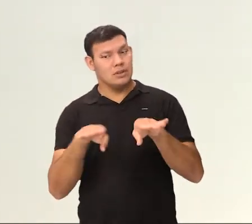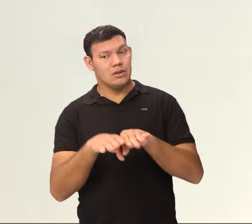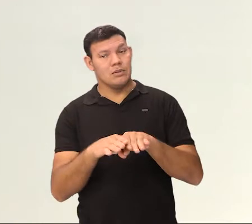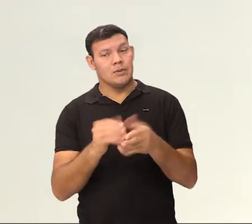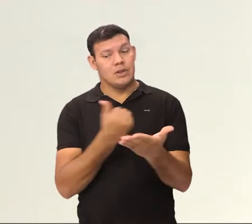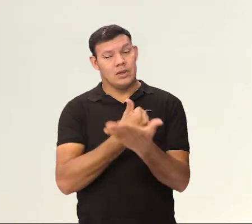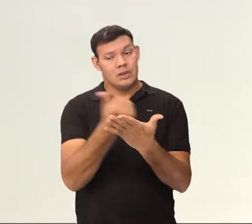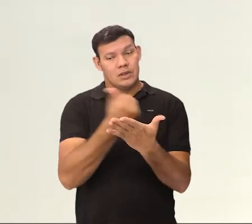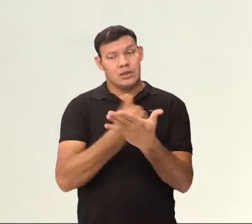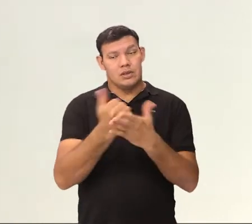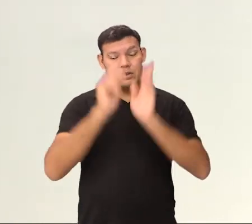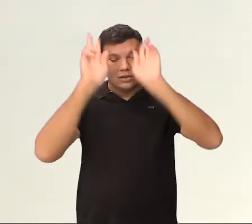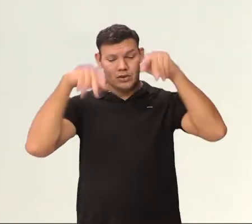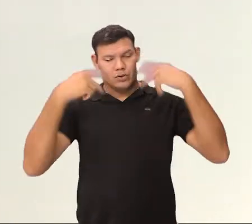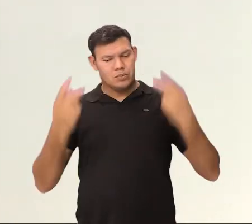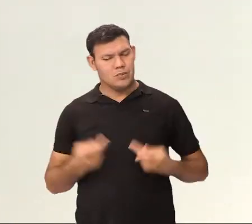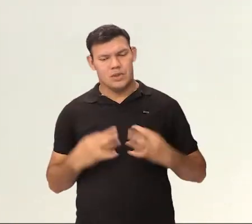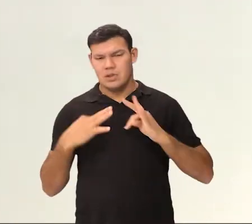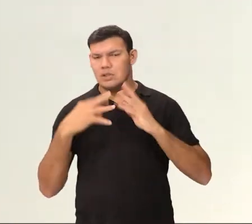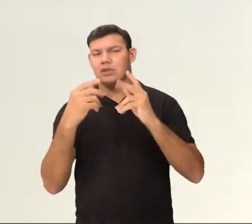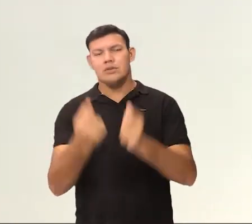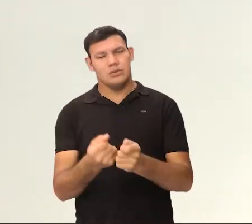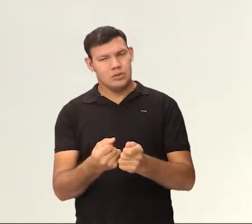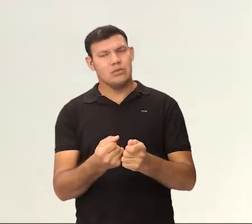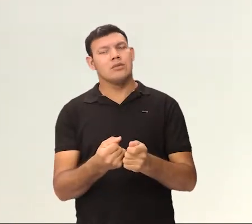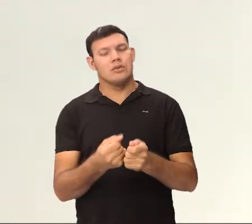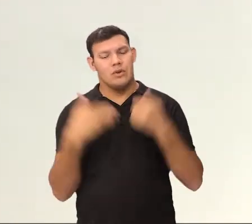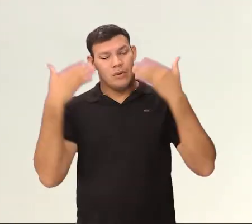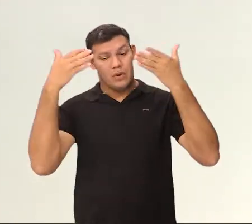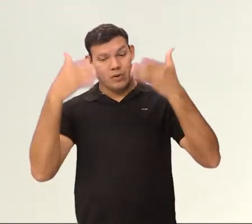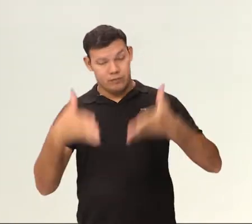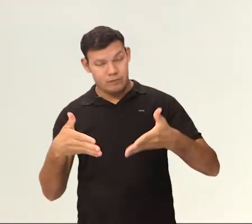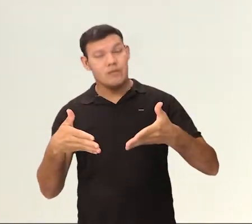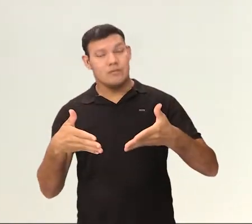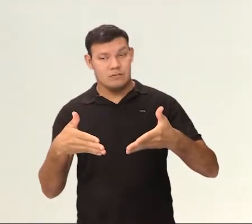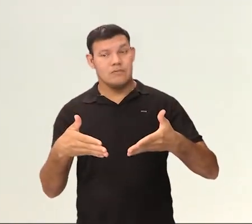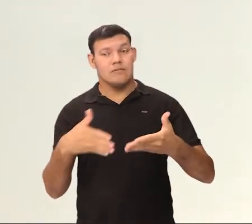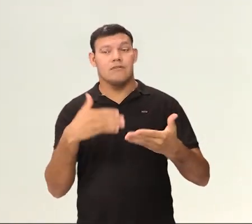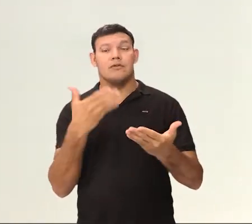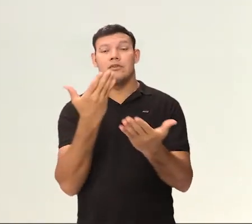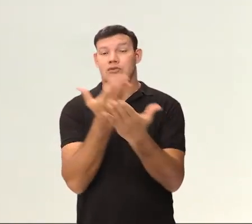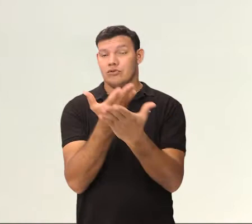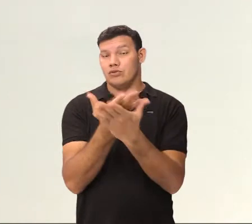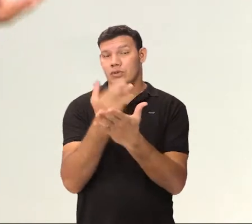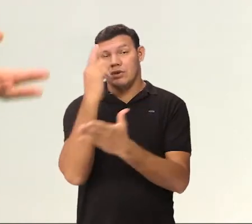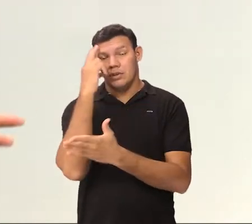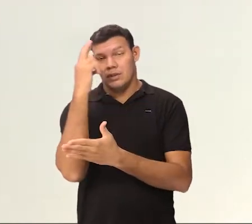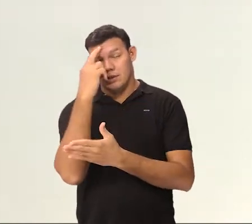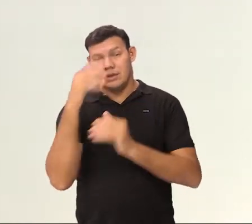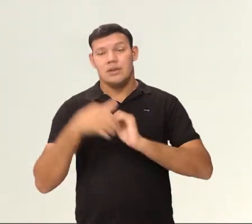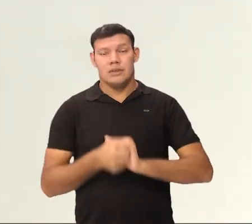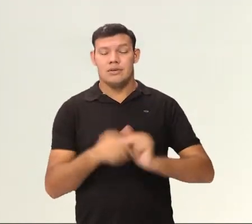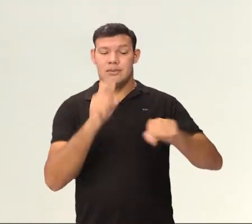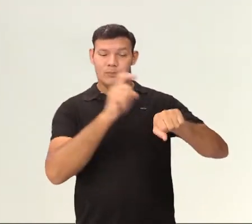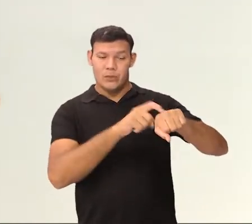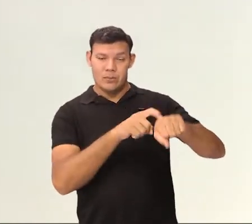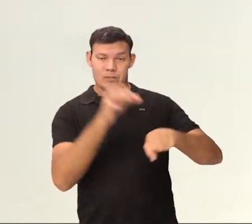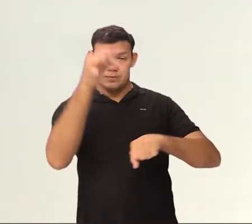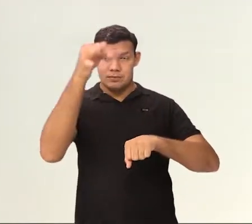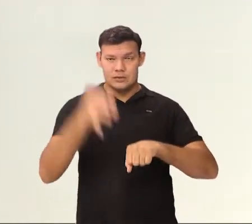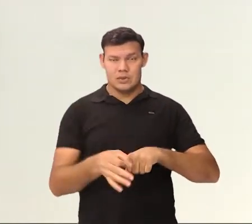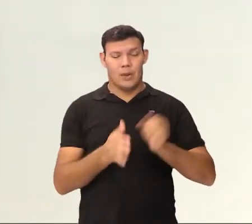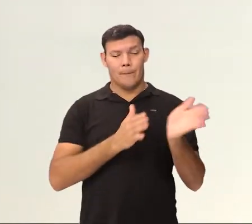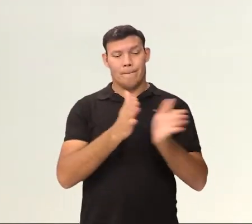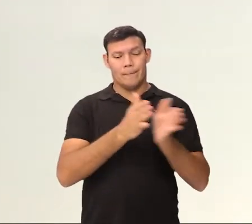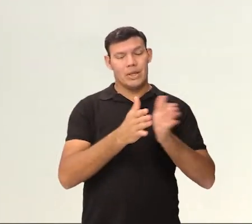ações humanas. Então a história passa a ser um estudo de ações humanas, de pessoas, certo? Em determinadas épocas, em